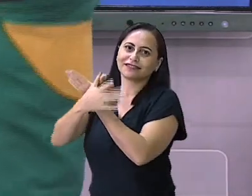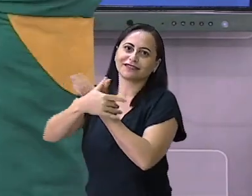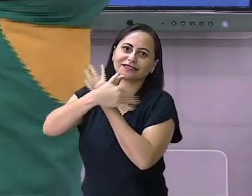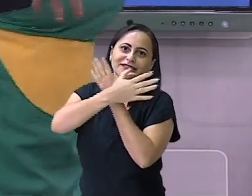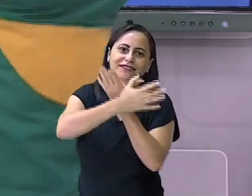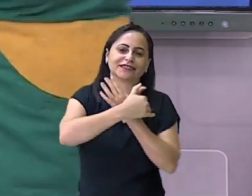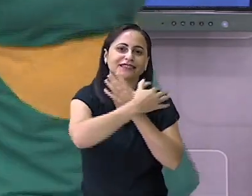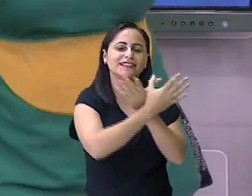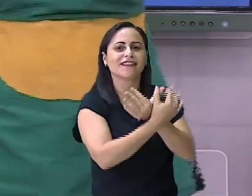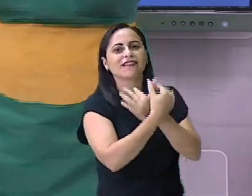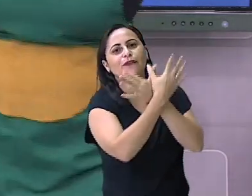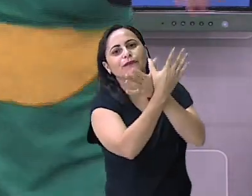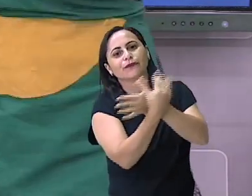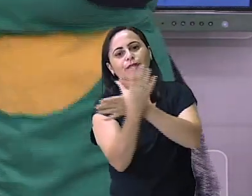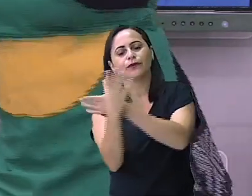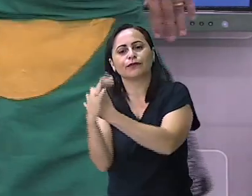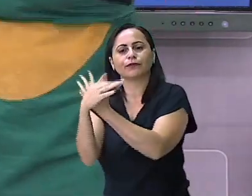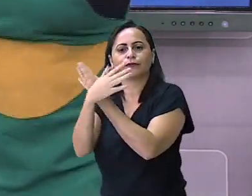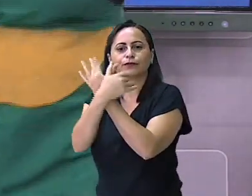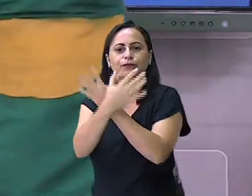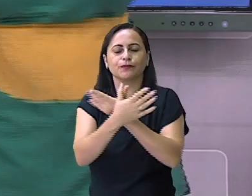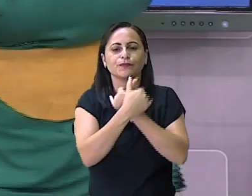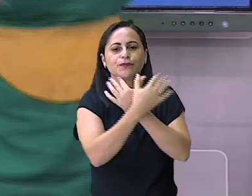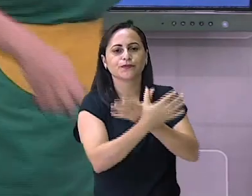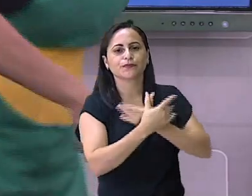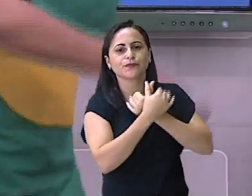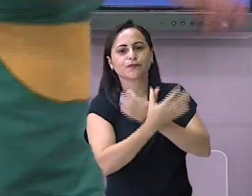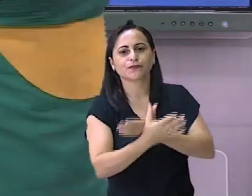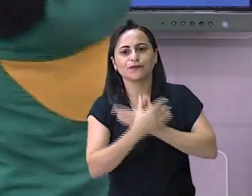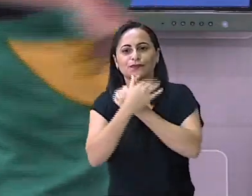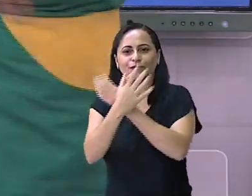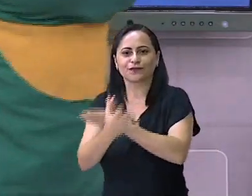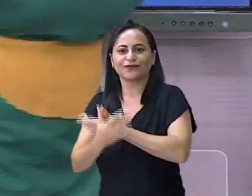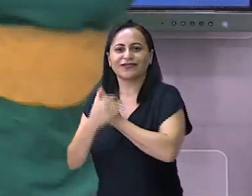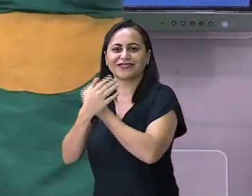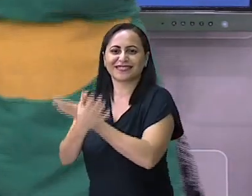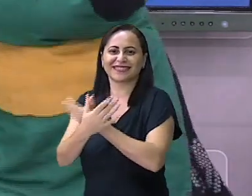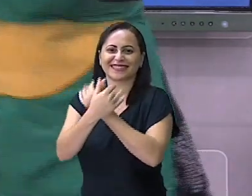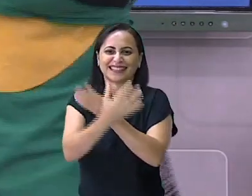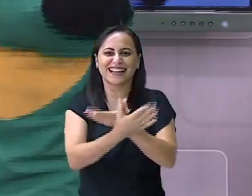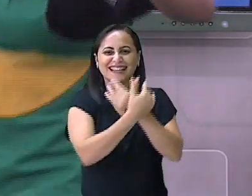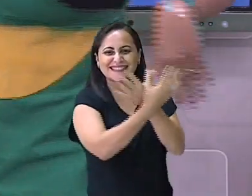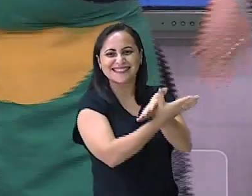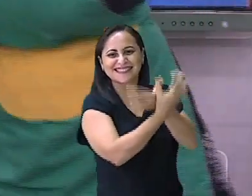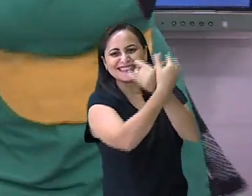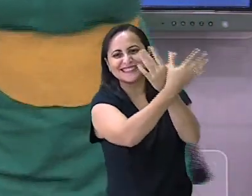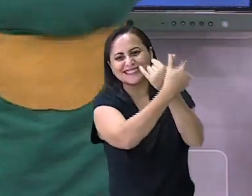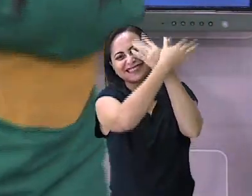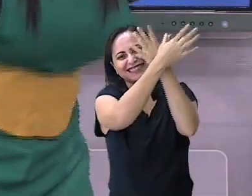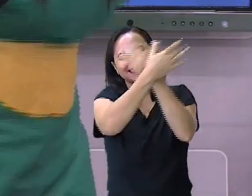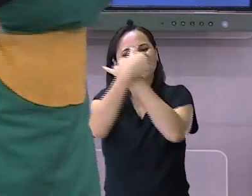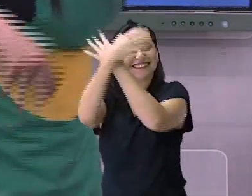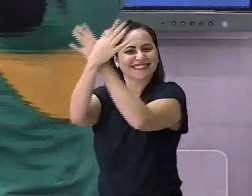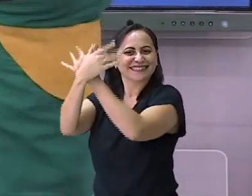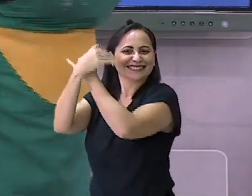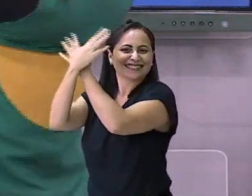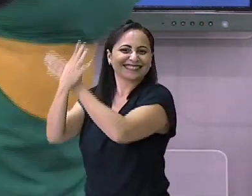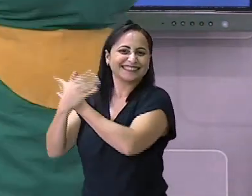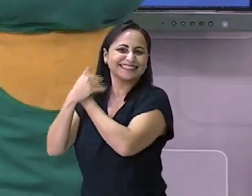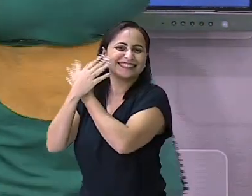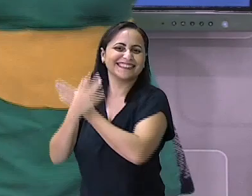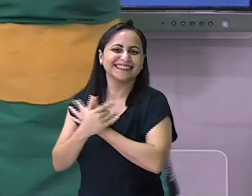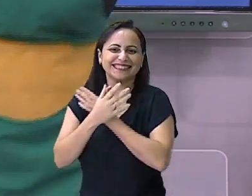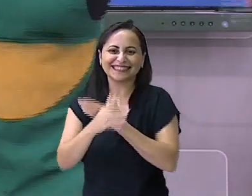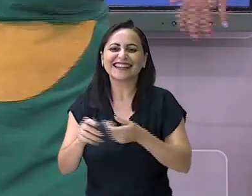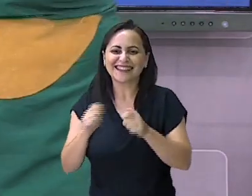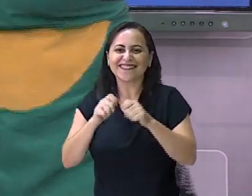voa borboleta. E voa, voa, voa, voa borboleta. Voa, voa, voa,